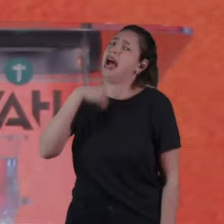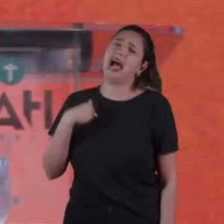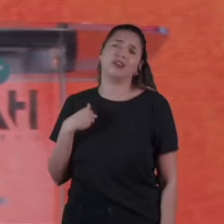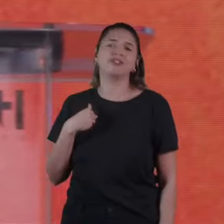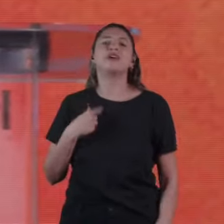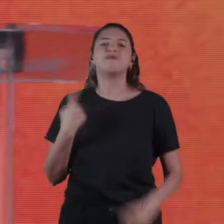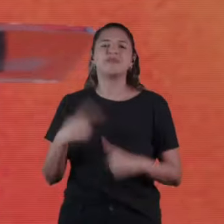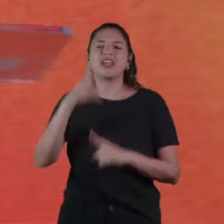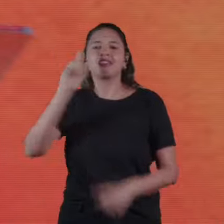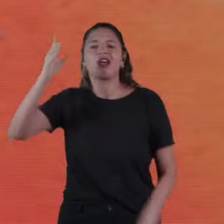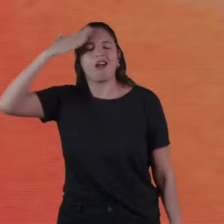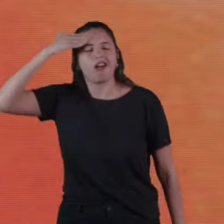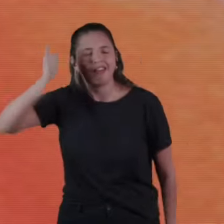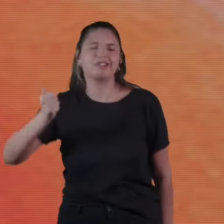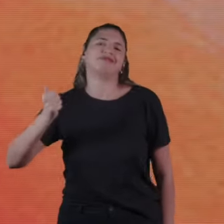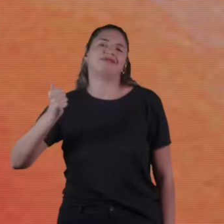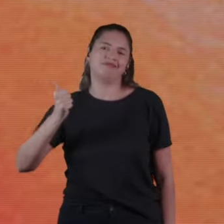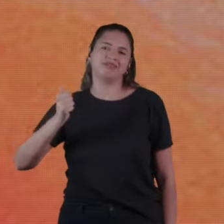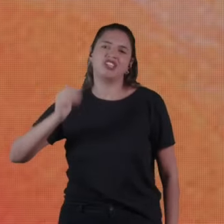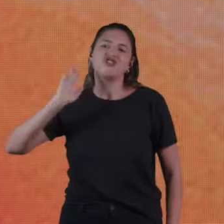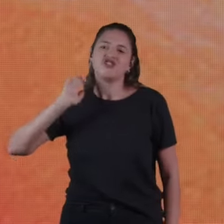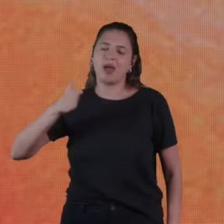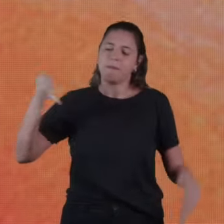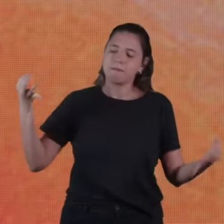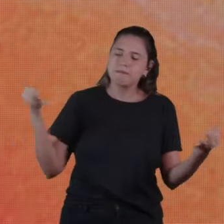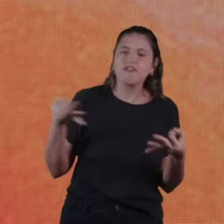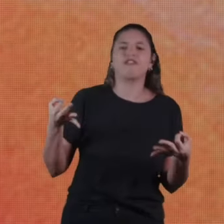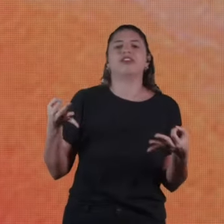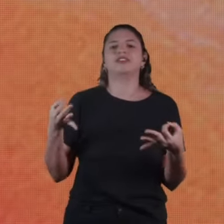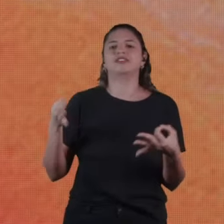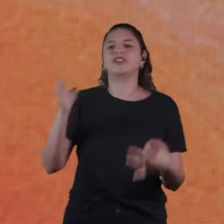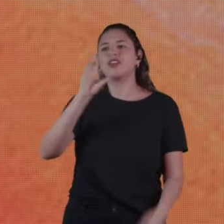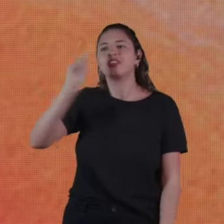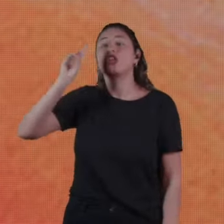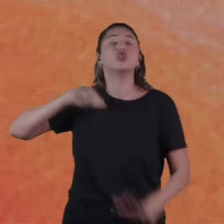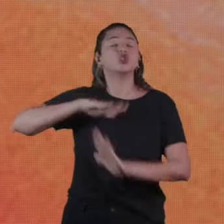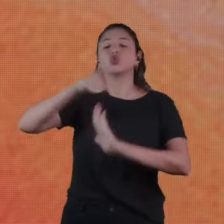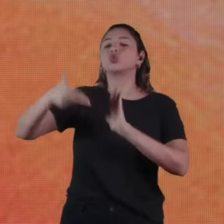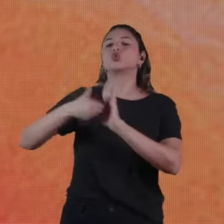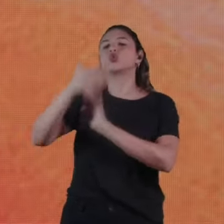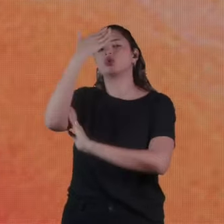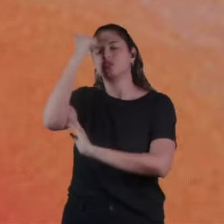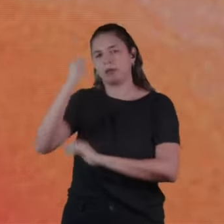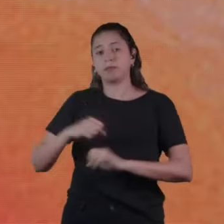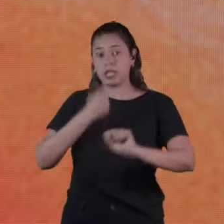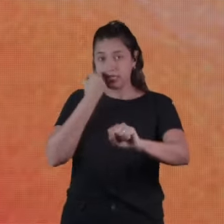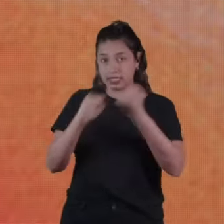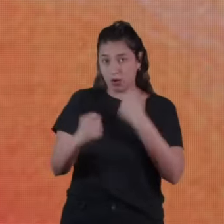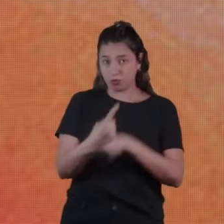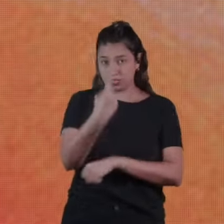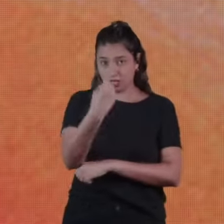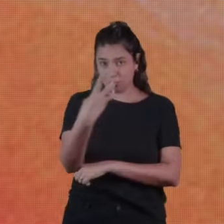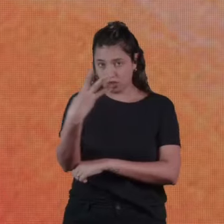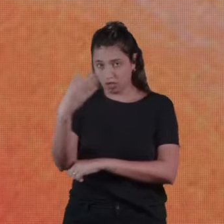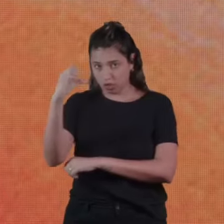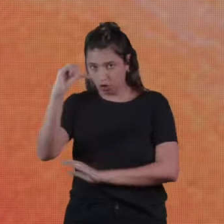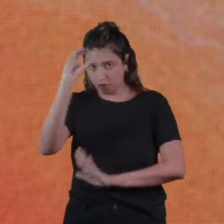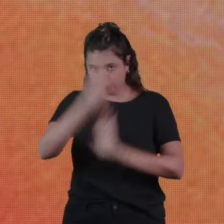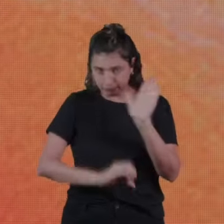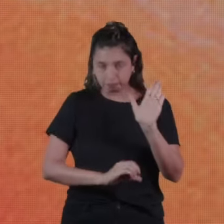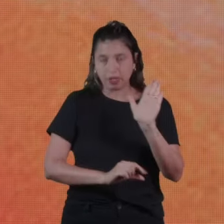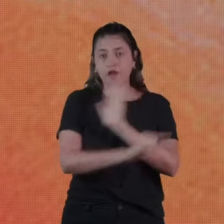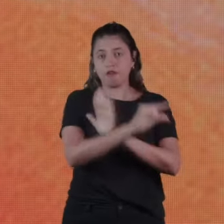Ele te conhece perfeitamente, é um Deus onisciente. O Salmo 139 que nós lemos, nos